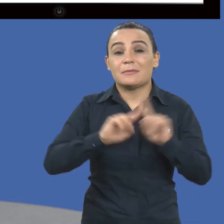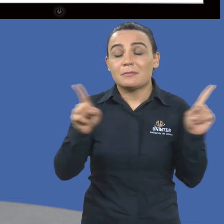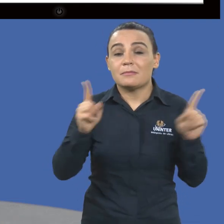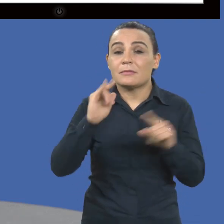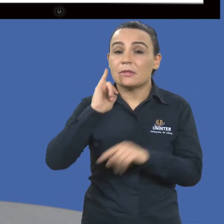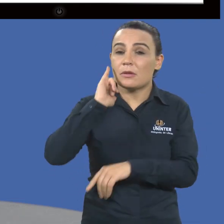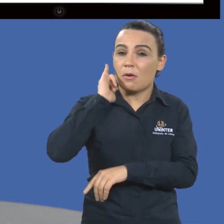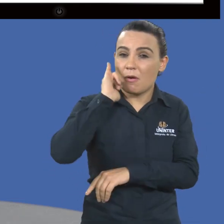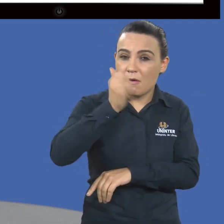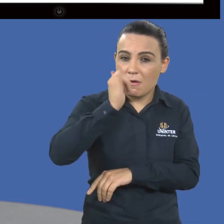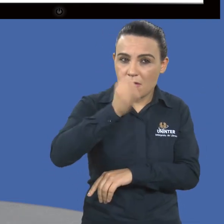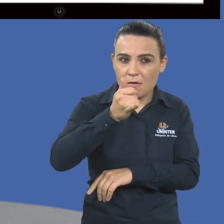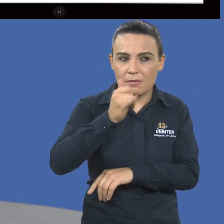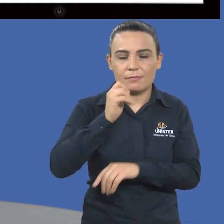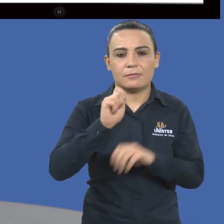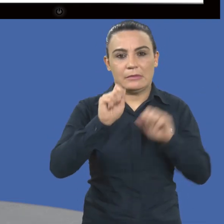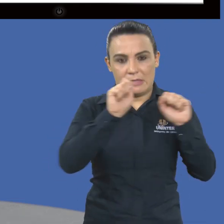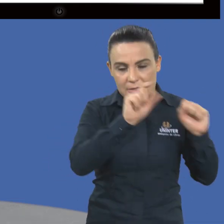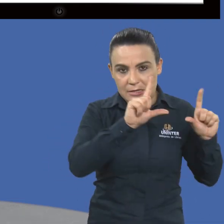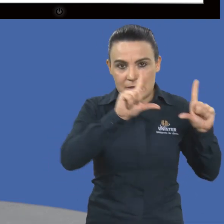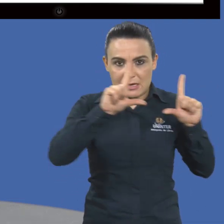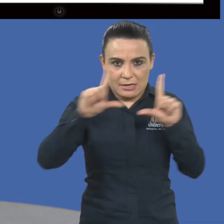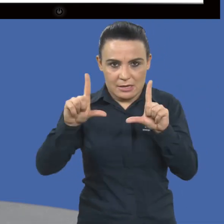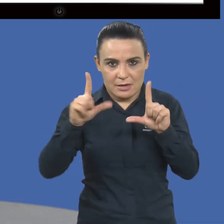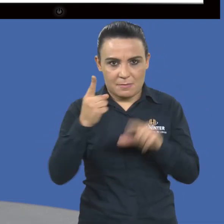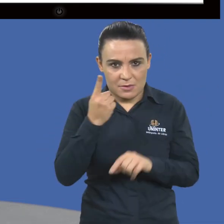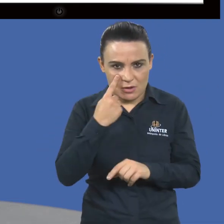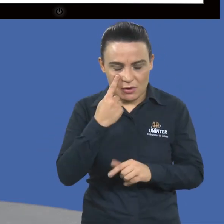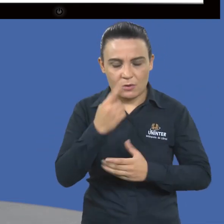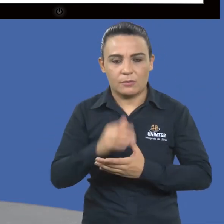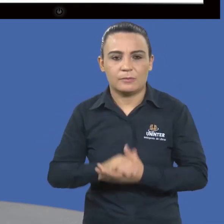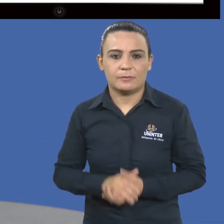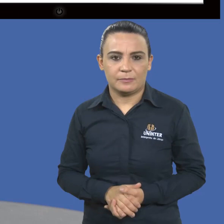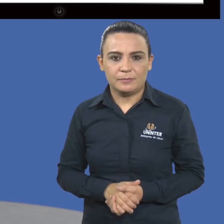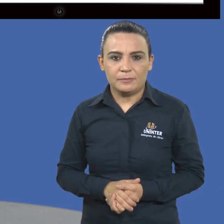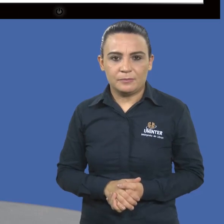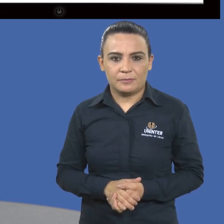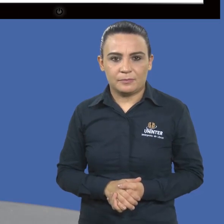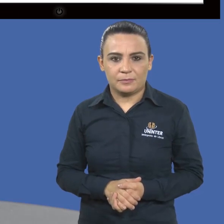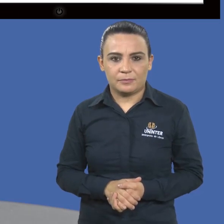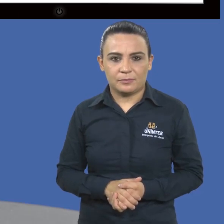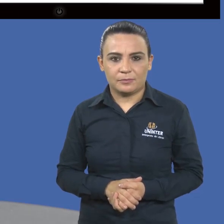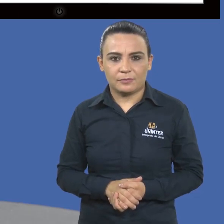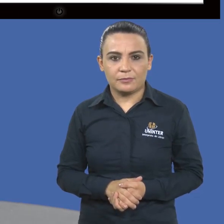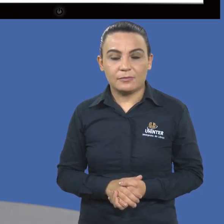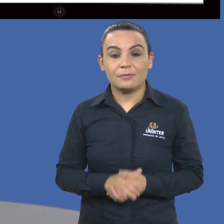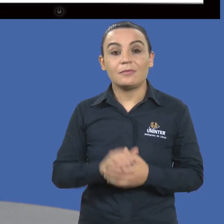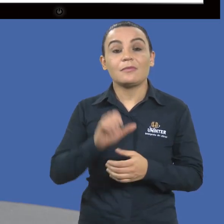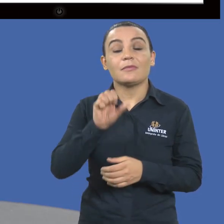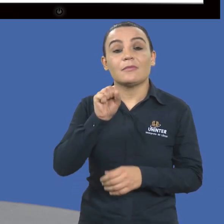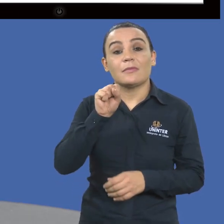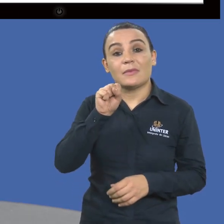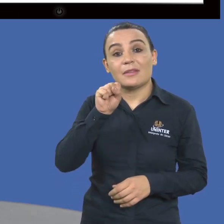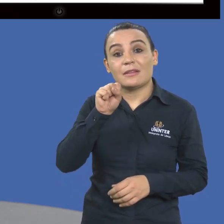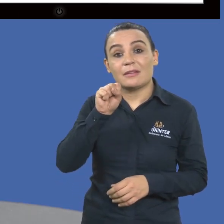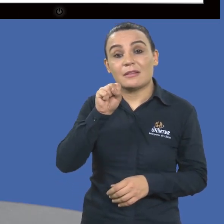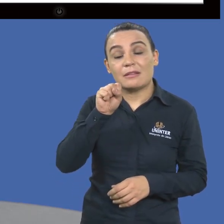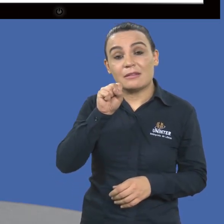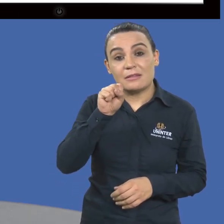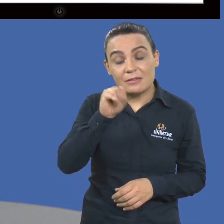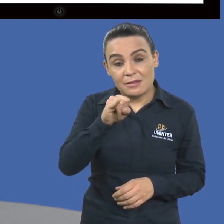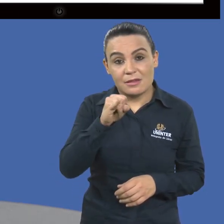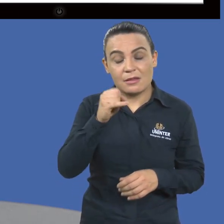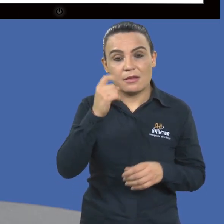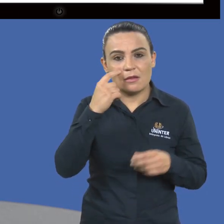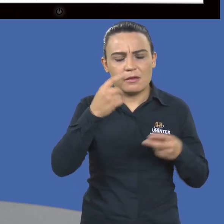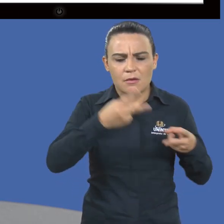o que eu queria enfatizar na lâmina seguinte é que se eu vou